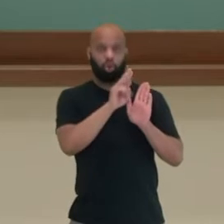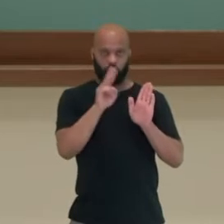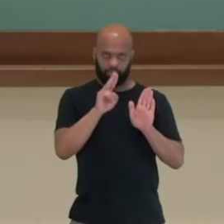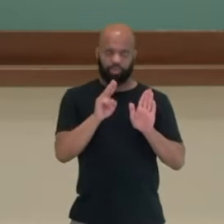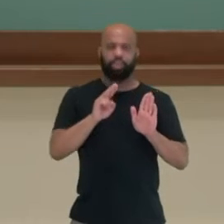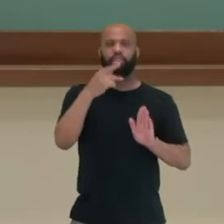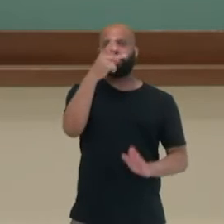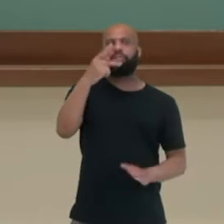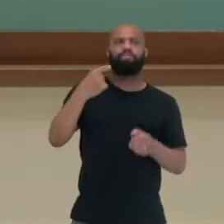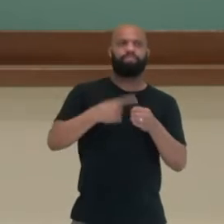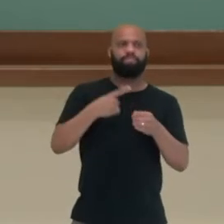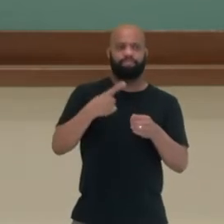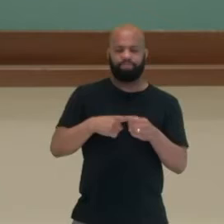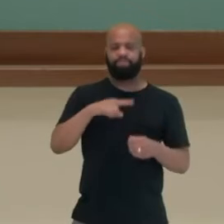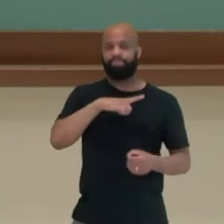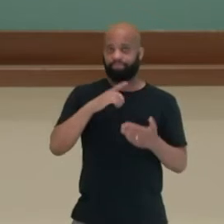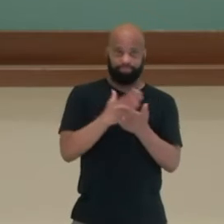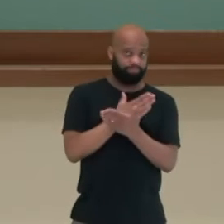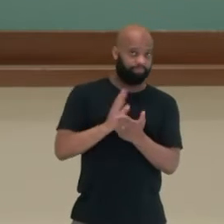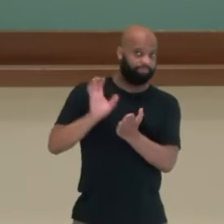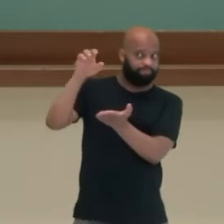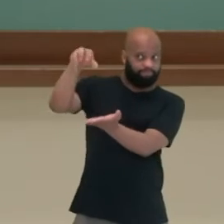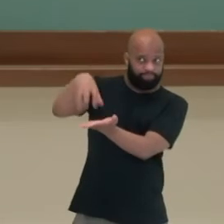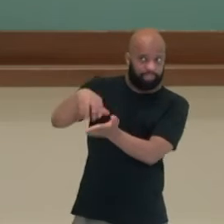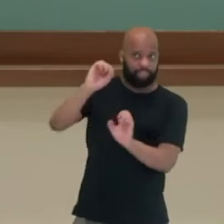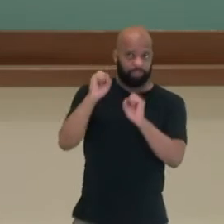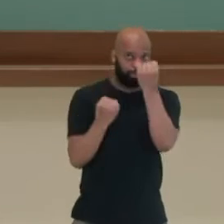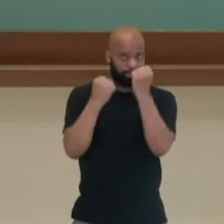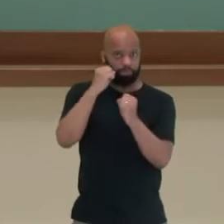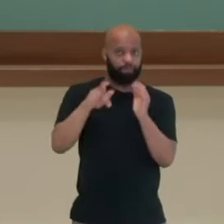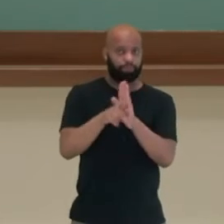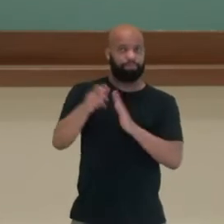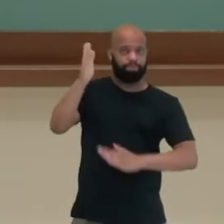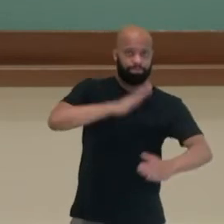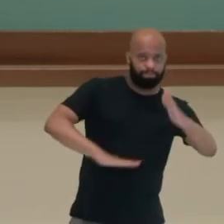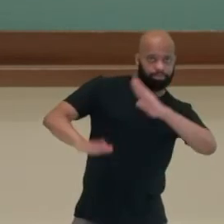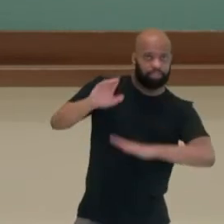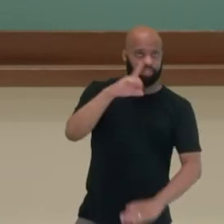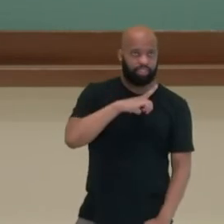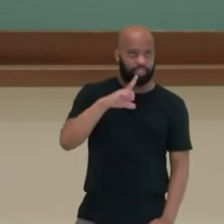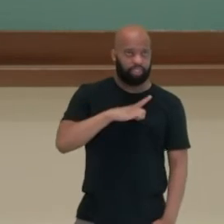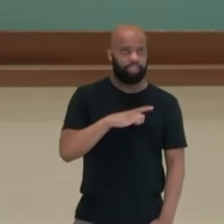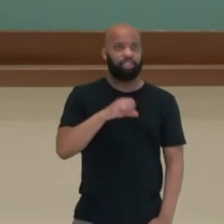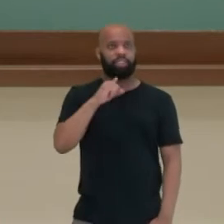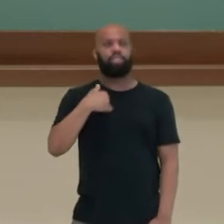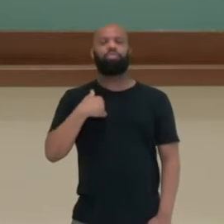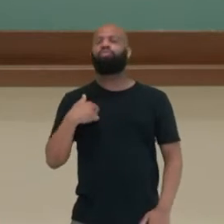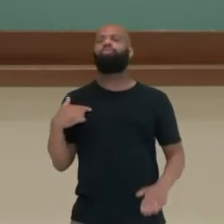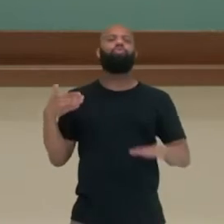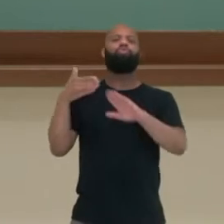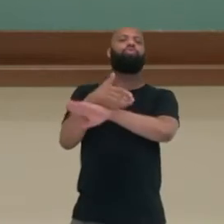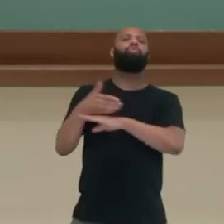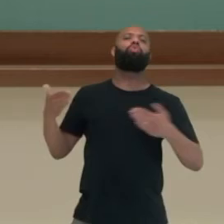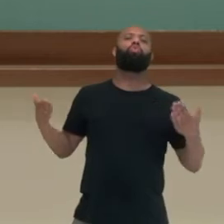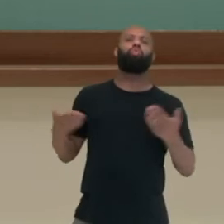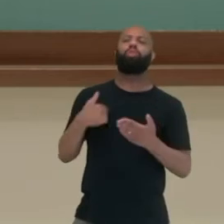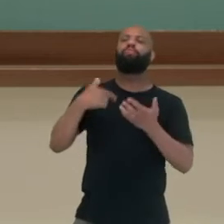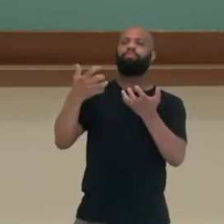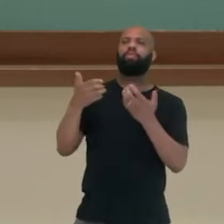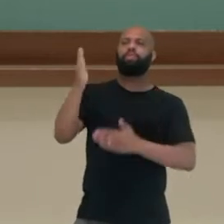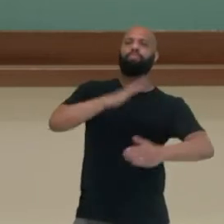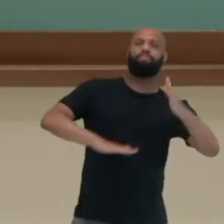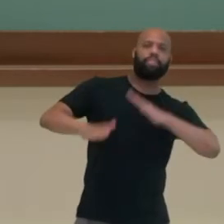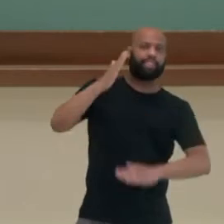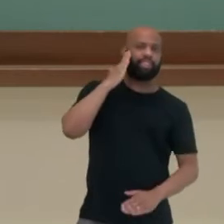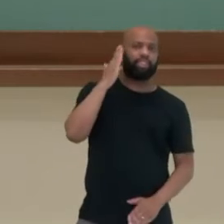sua cidade, existe alguma academia, algum lugar em que tem a prática do karatê? Se hoje eu chegar aí e falar, olha, eu quero fazer o karatê, você sabe me indicar